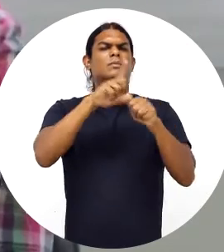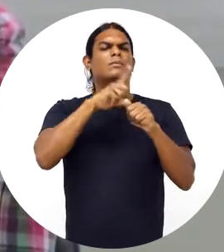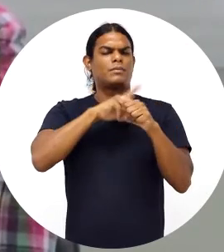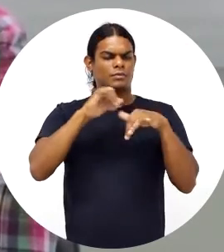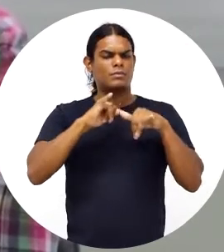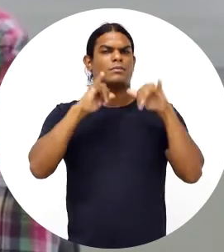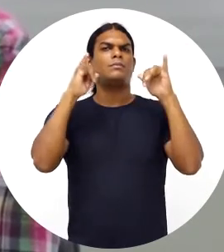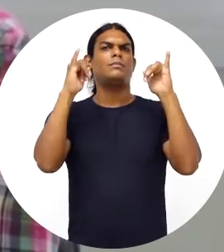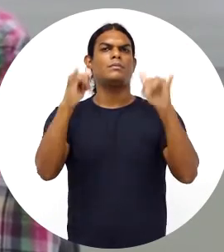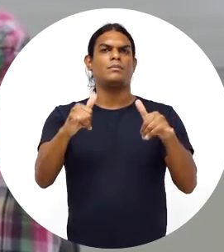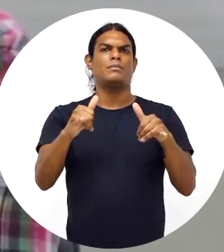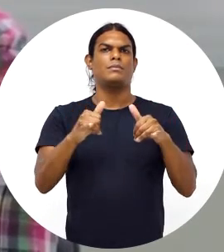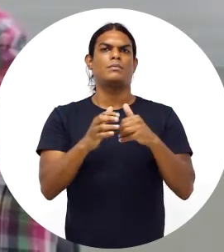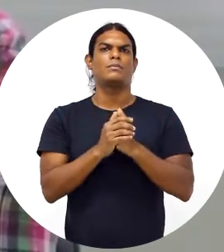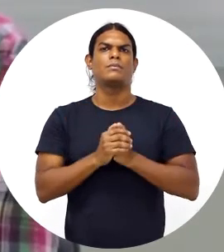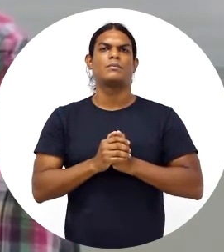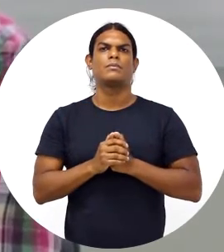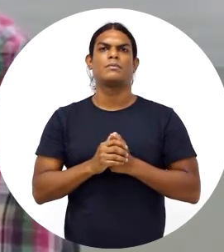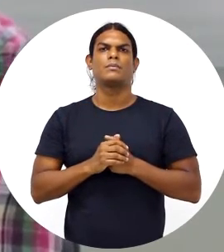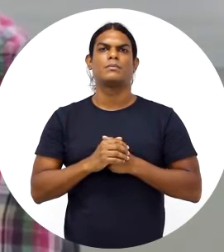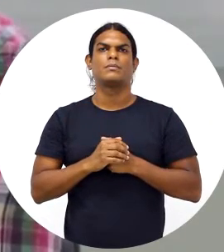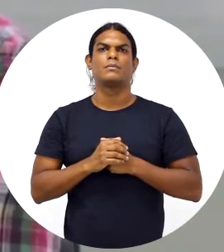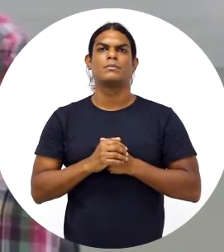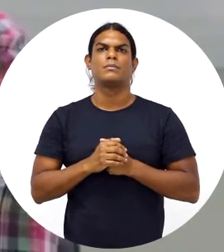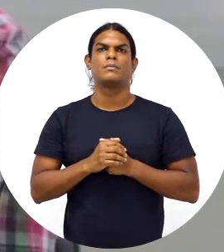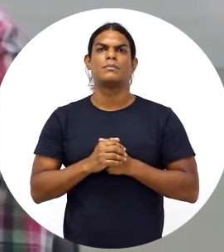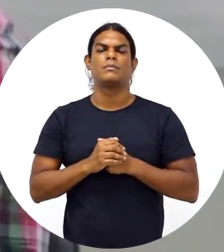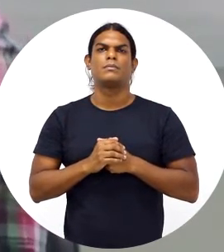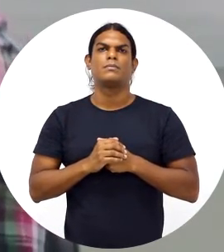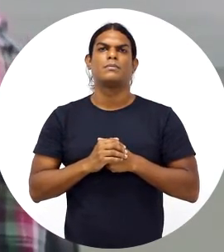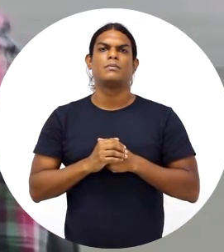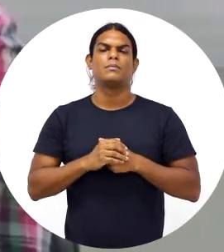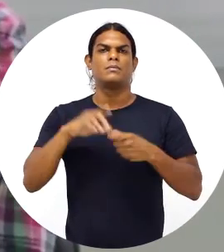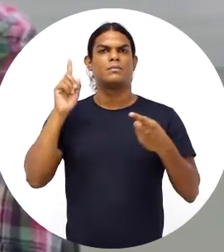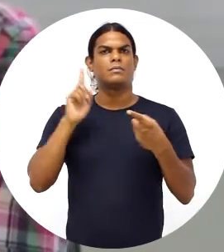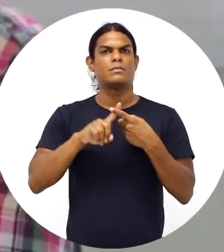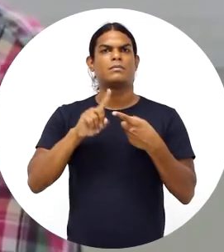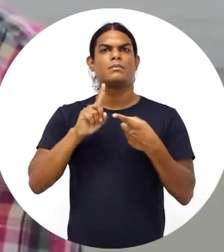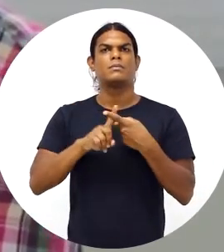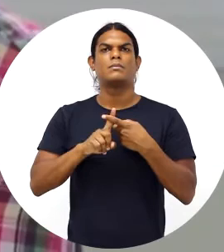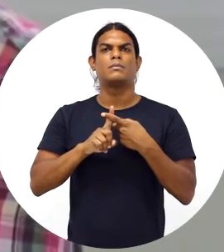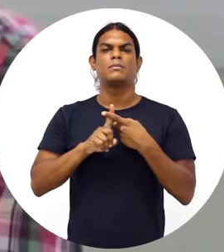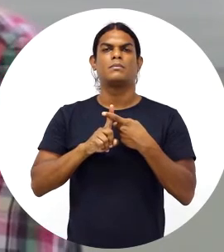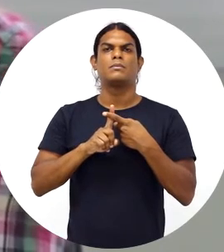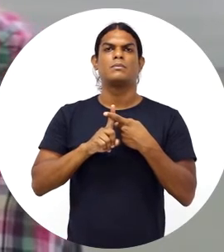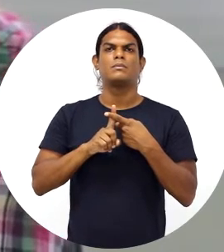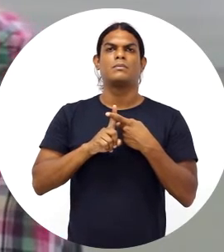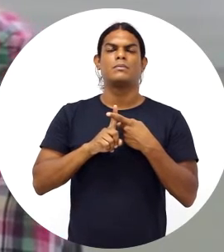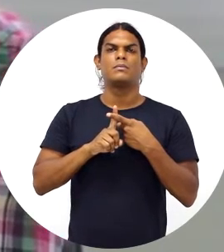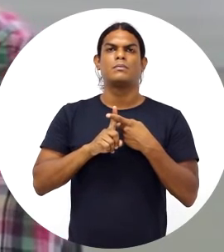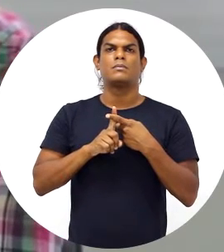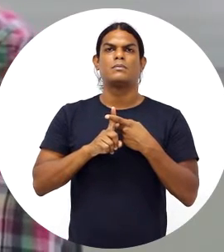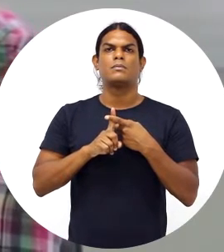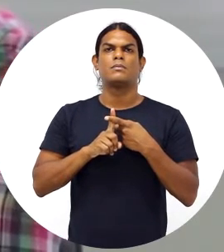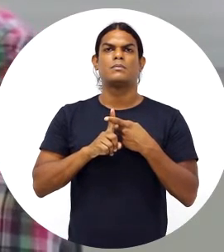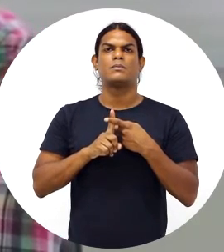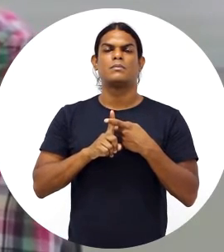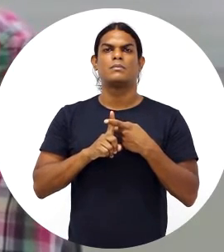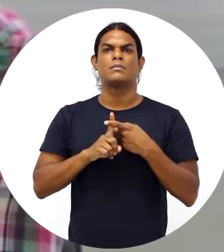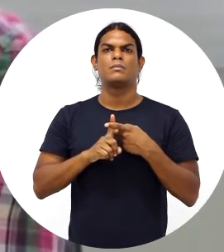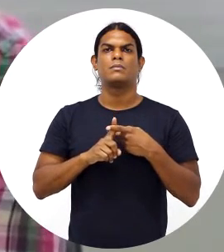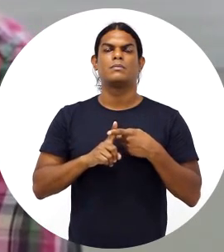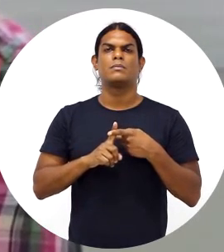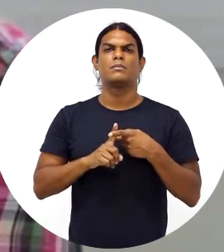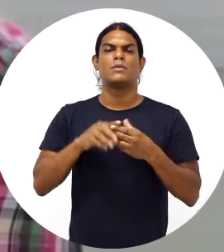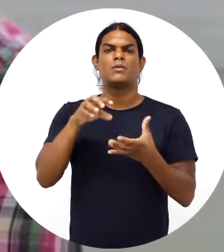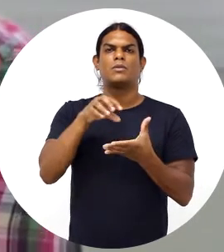para o interlocutor, para quem está vendo, para quem está assistindo. Também, uma das funções da arte, e eu acredito